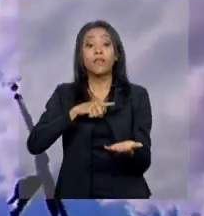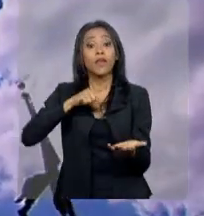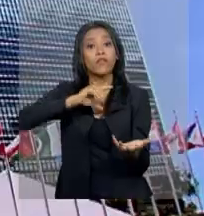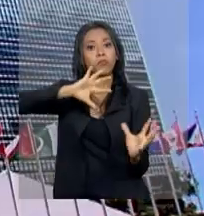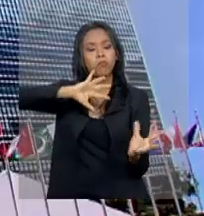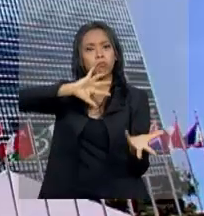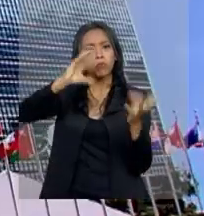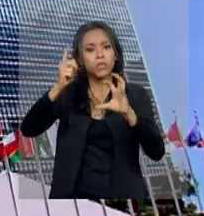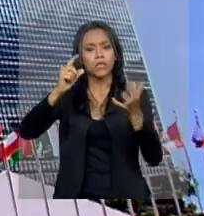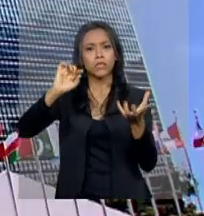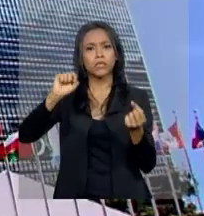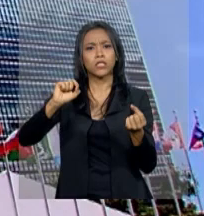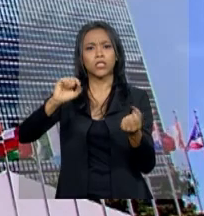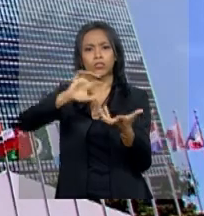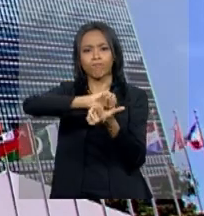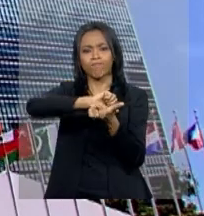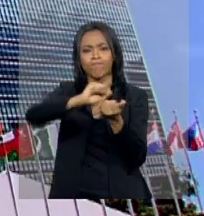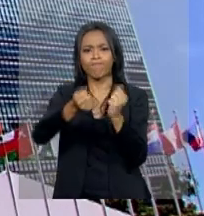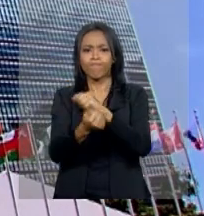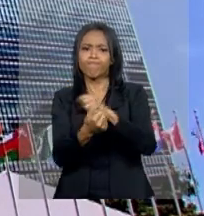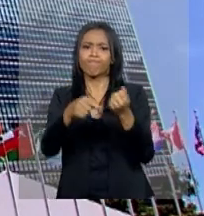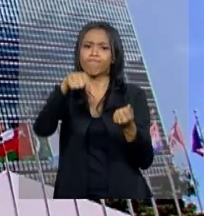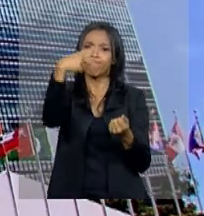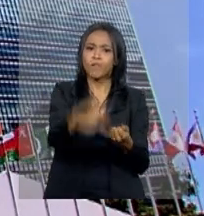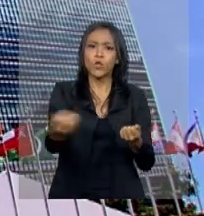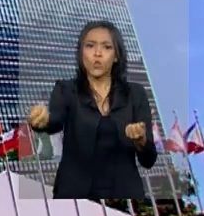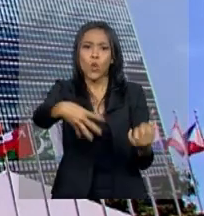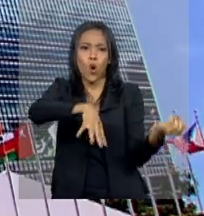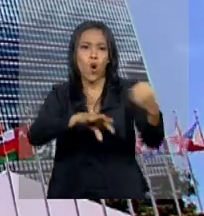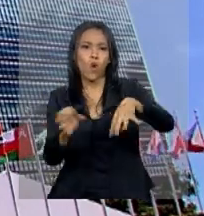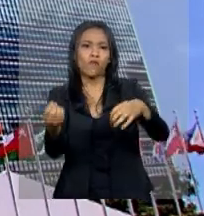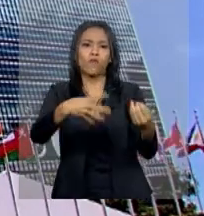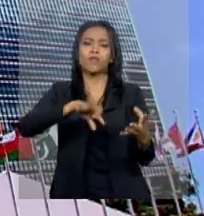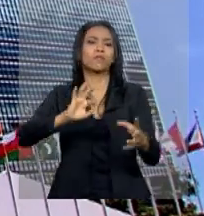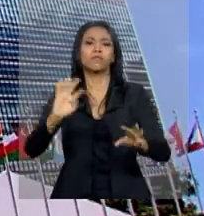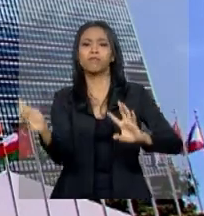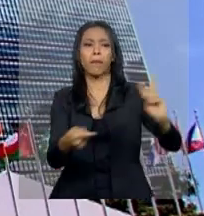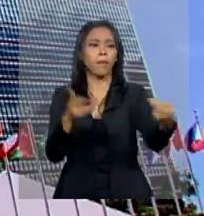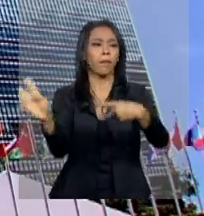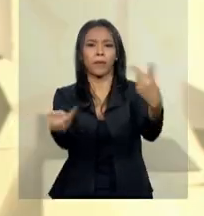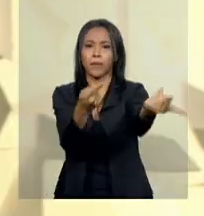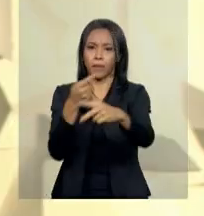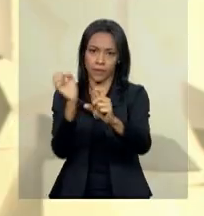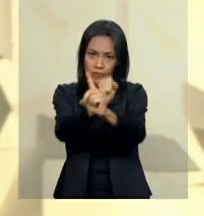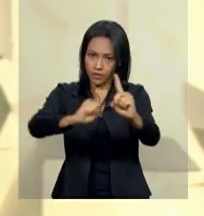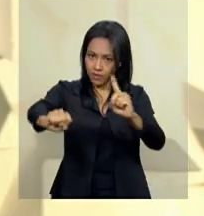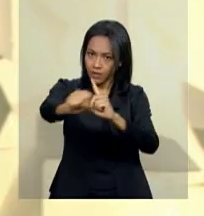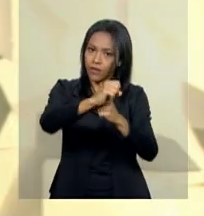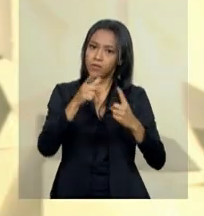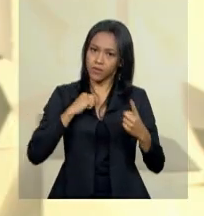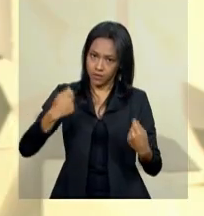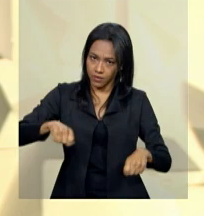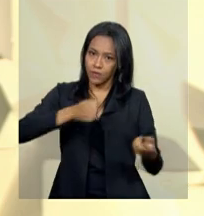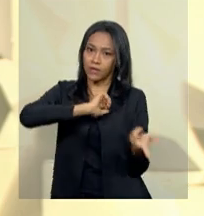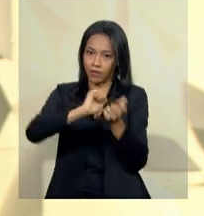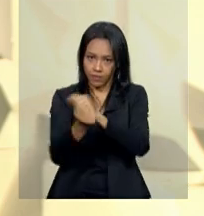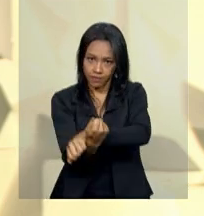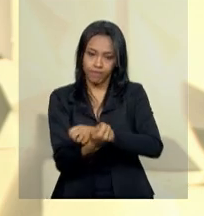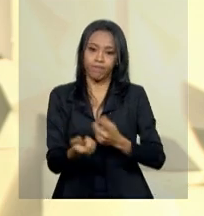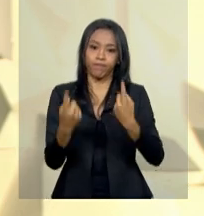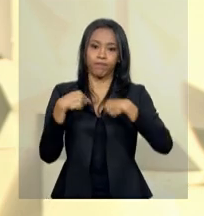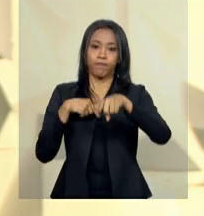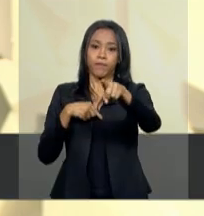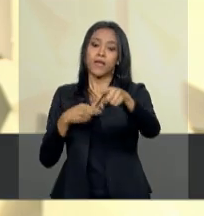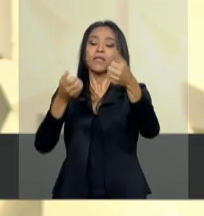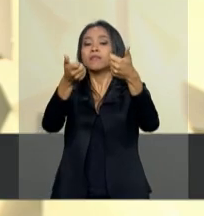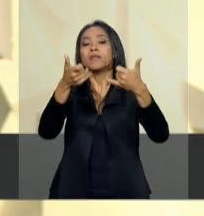perfil ao incorporar cada vez mais novas necessidades da sociedade. O sistema Nações Unidas, no curso do